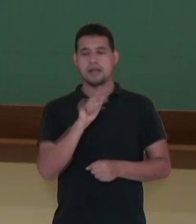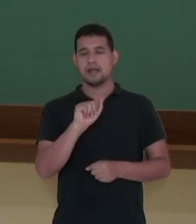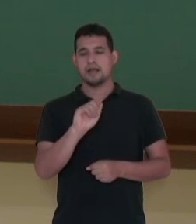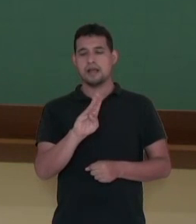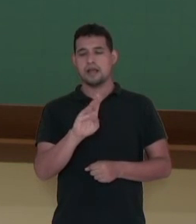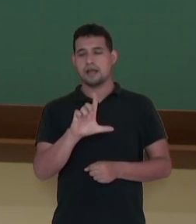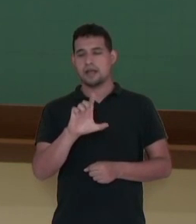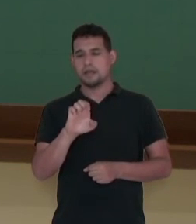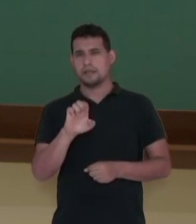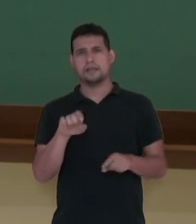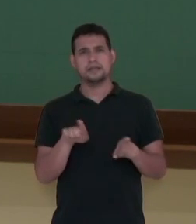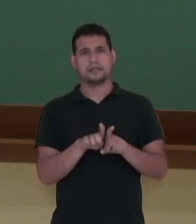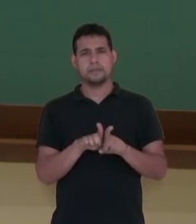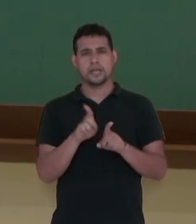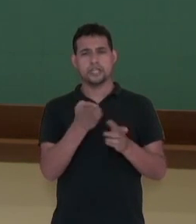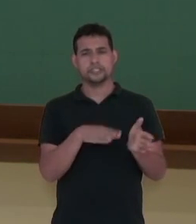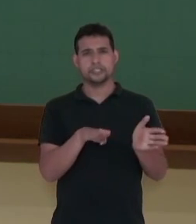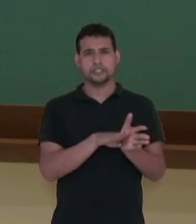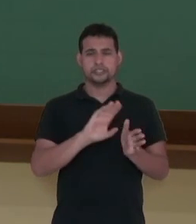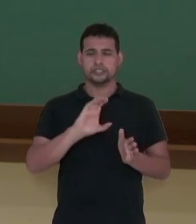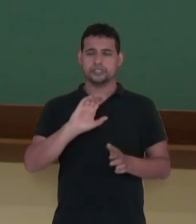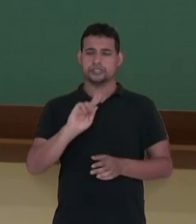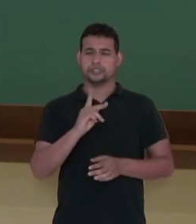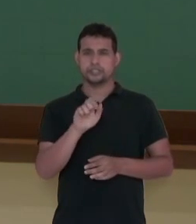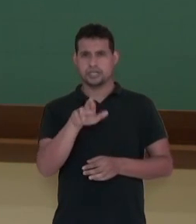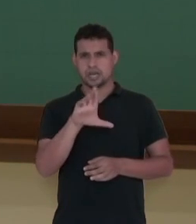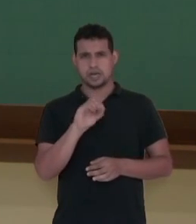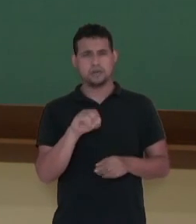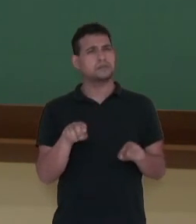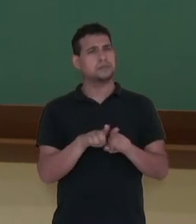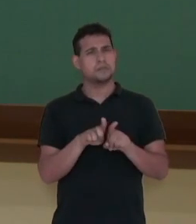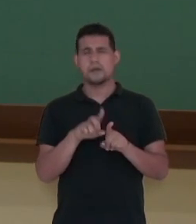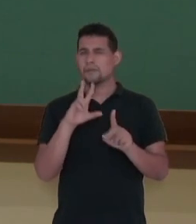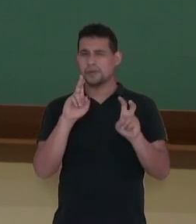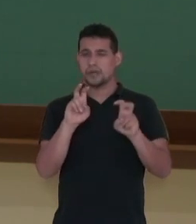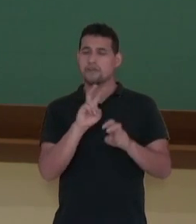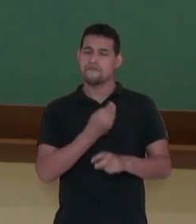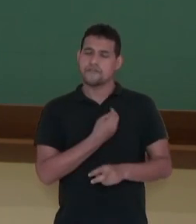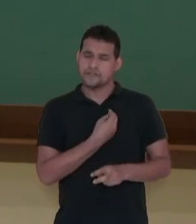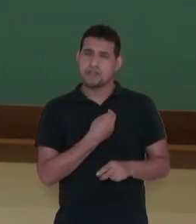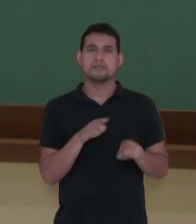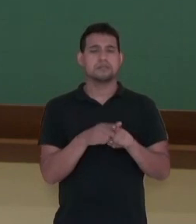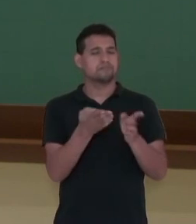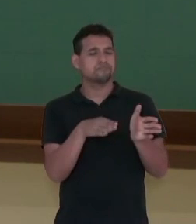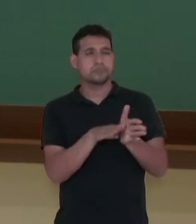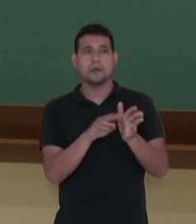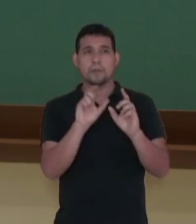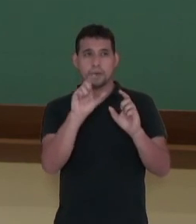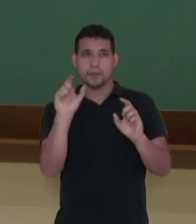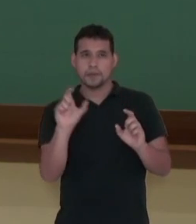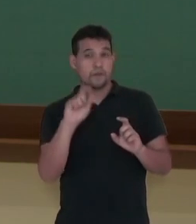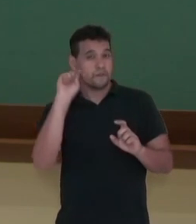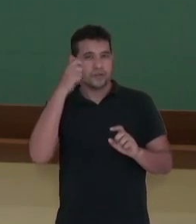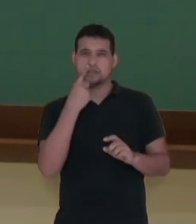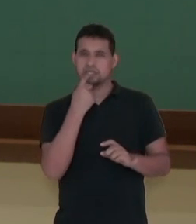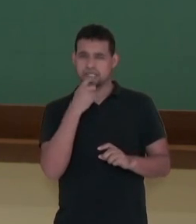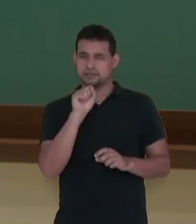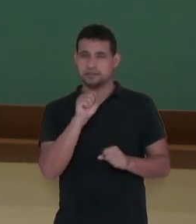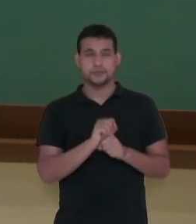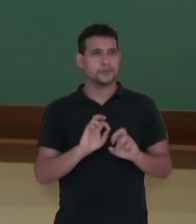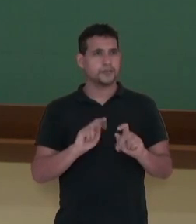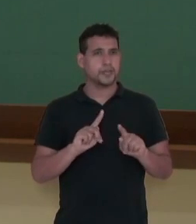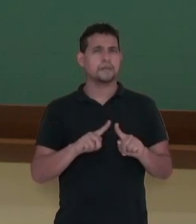falei, llegaron, chegaron, vivió, viveu, llegó, chegou. Muy